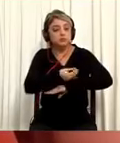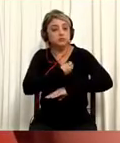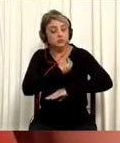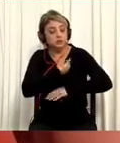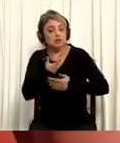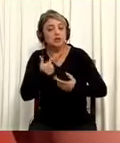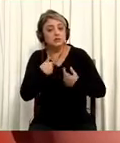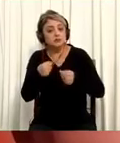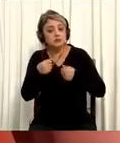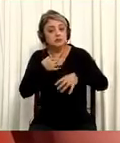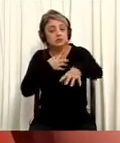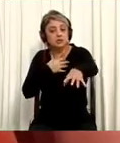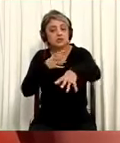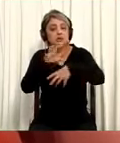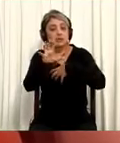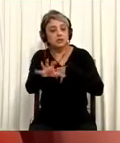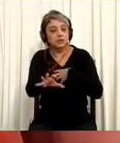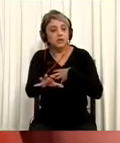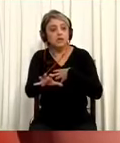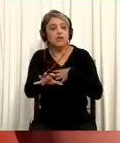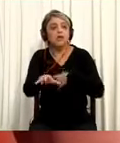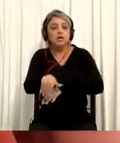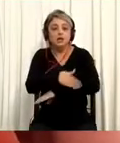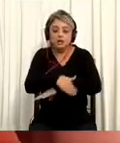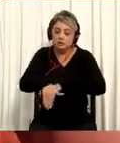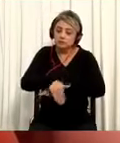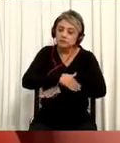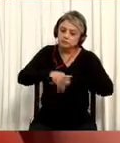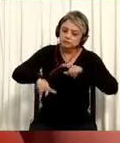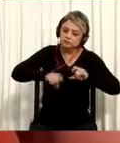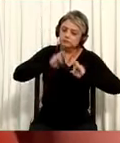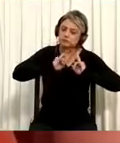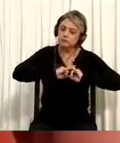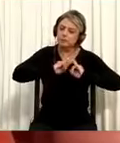precisamos ter essa solidariedade e com os companheiros e companheiras que estão